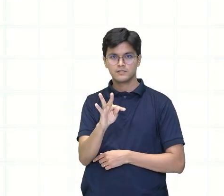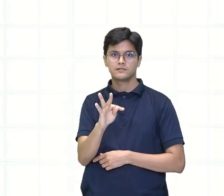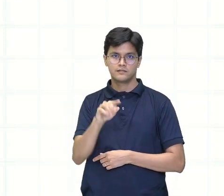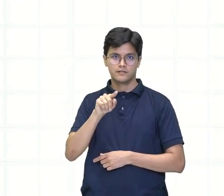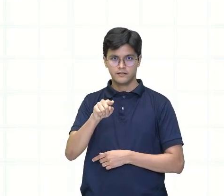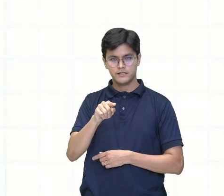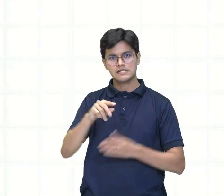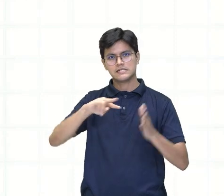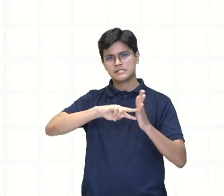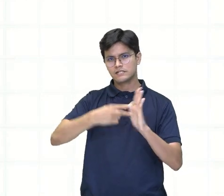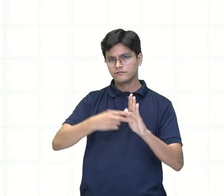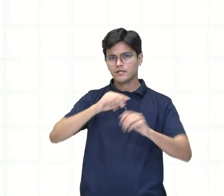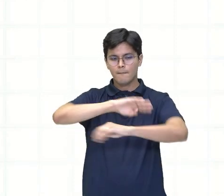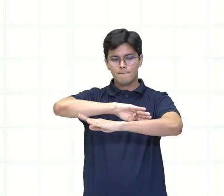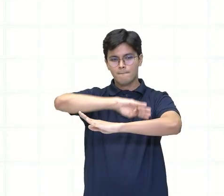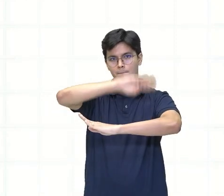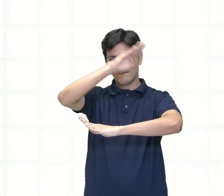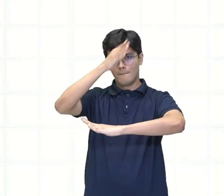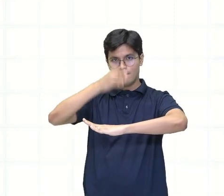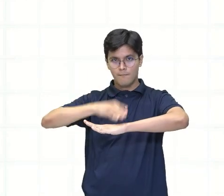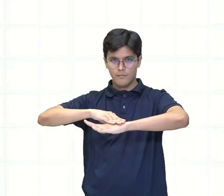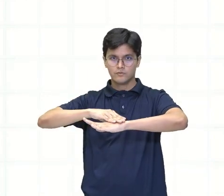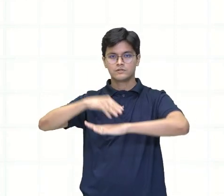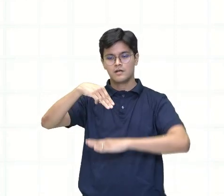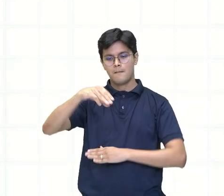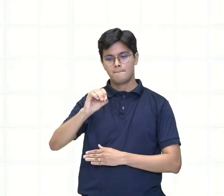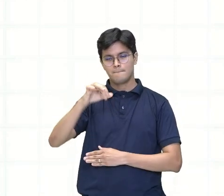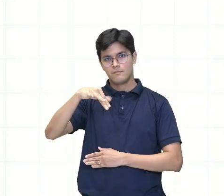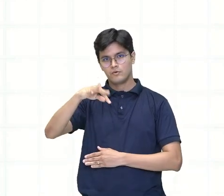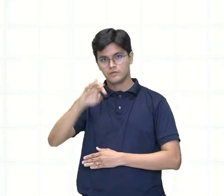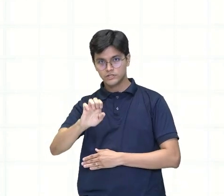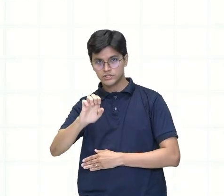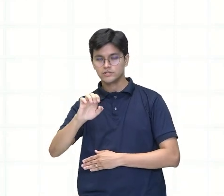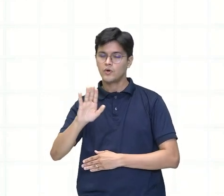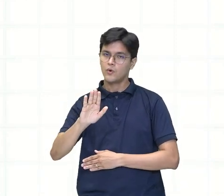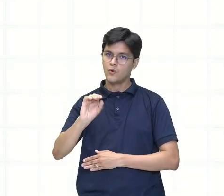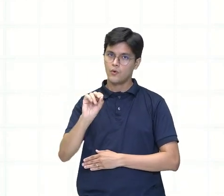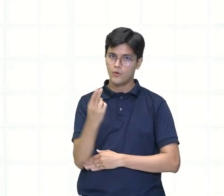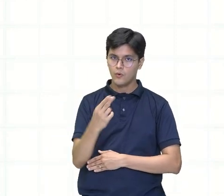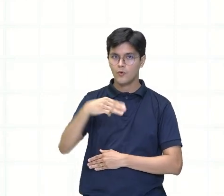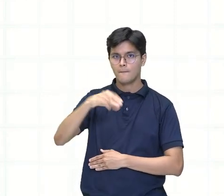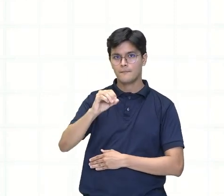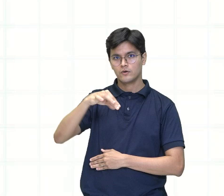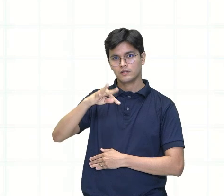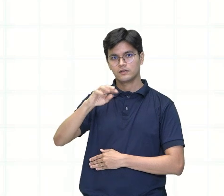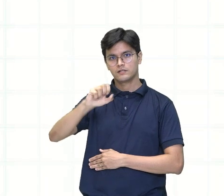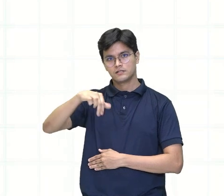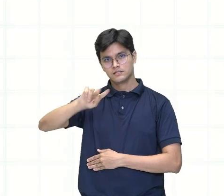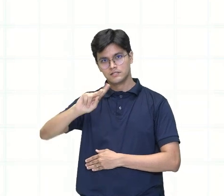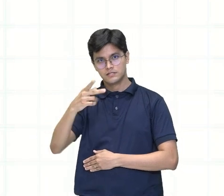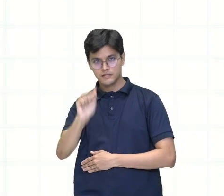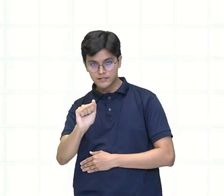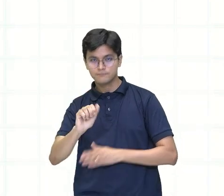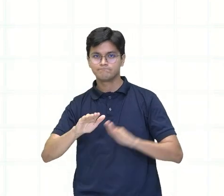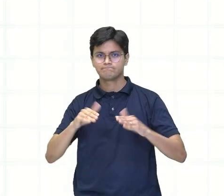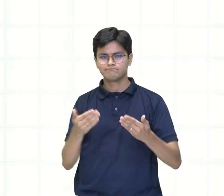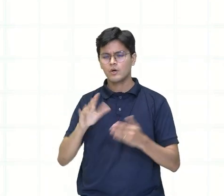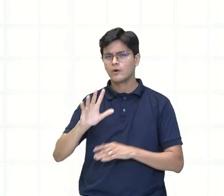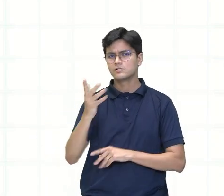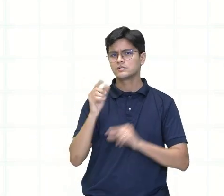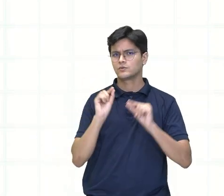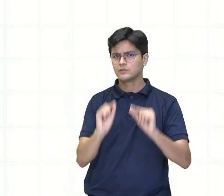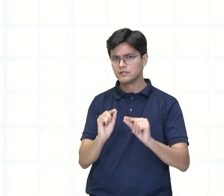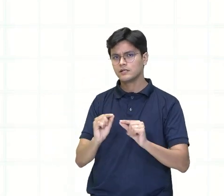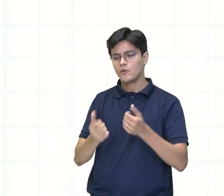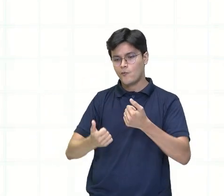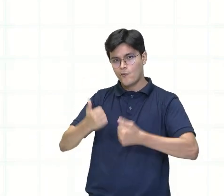montanha, ok? Então, o carro dele despencou esta altura toda, né? Quase 122 metros